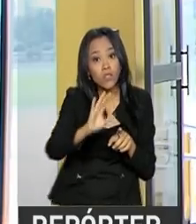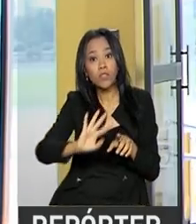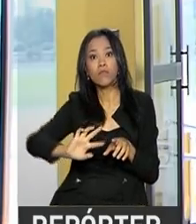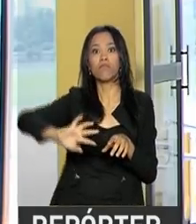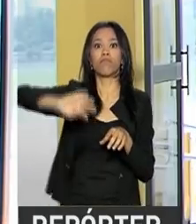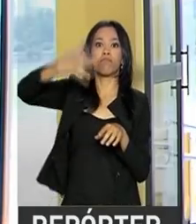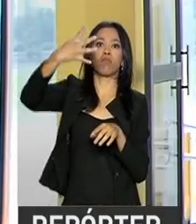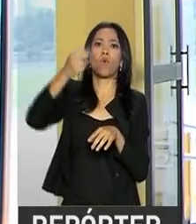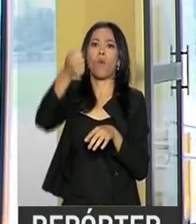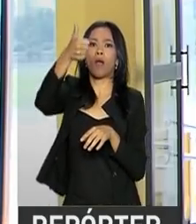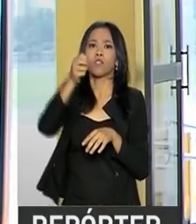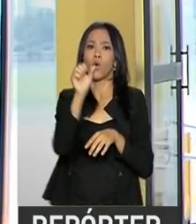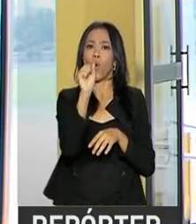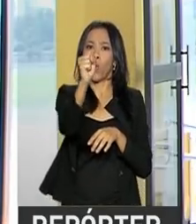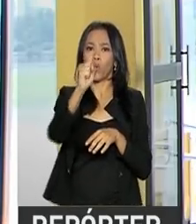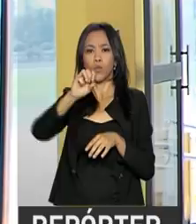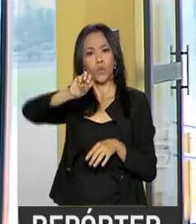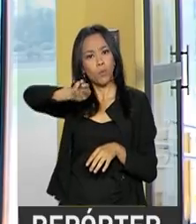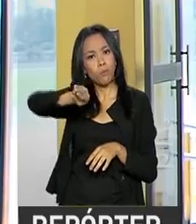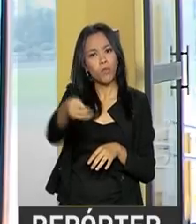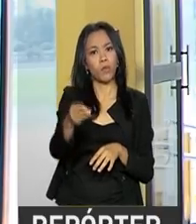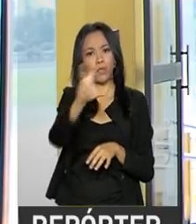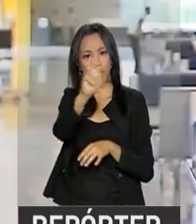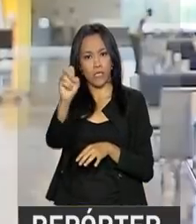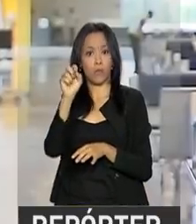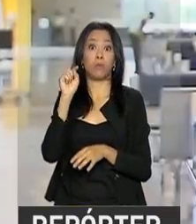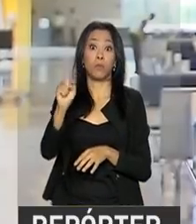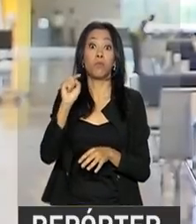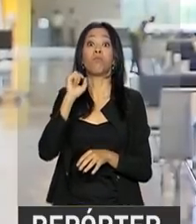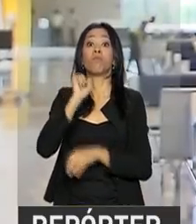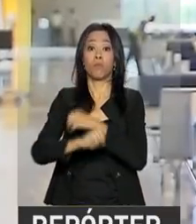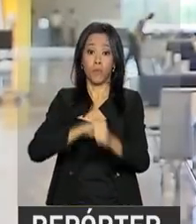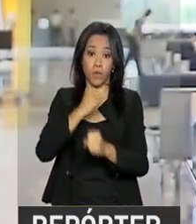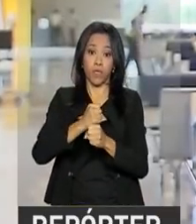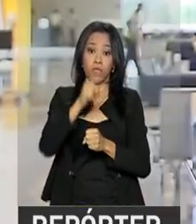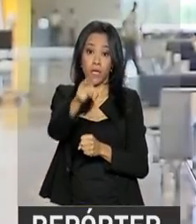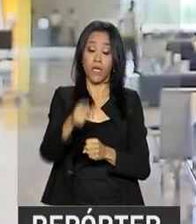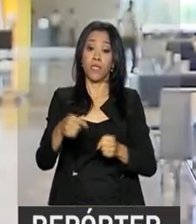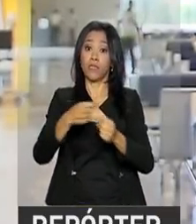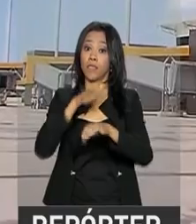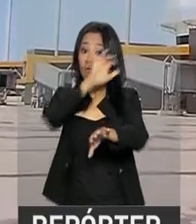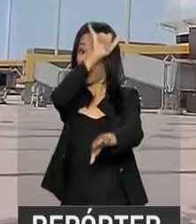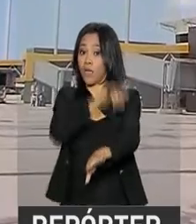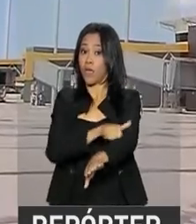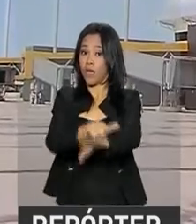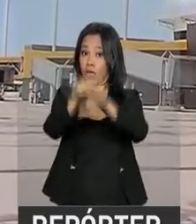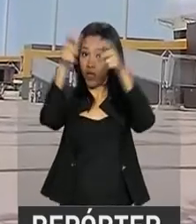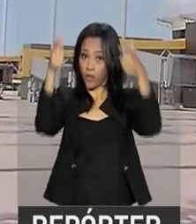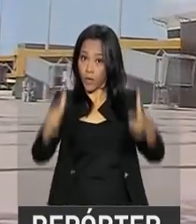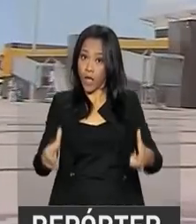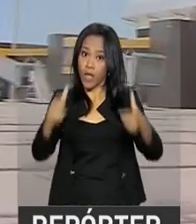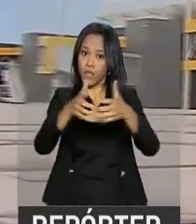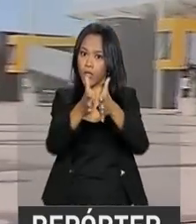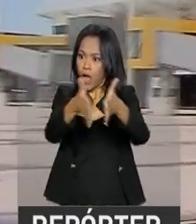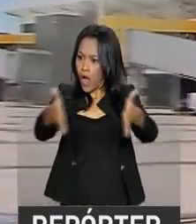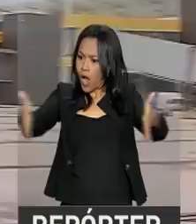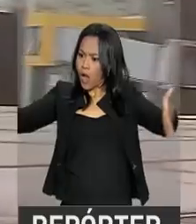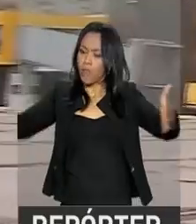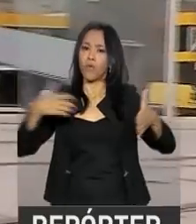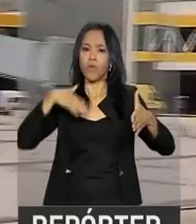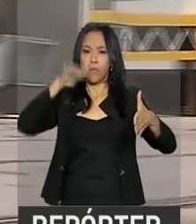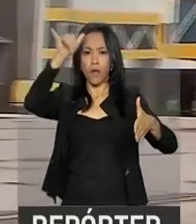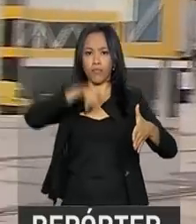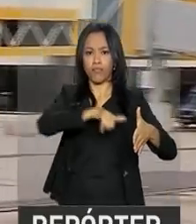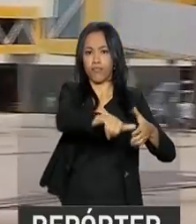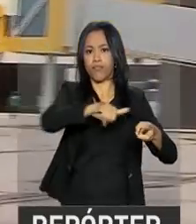quase 8 milhões e meio de passageiros por ano. O aeroporto tem um amplo terminal e o pátio para aeronaves tem